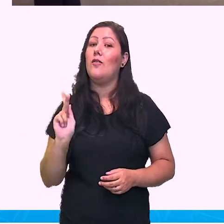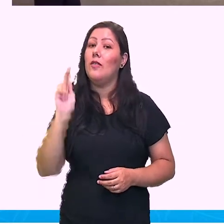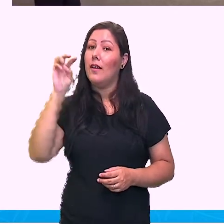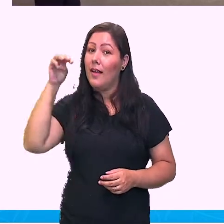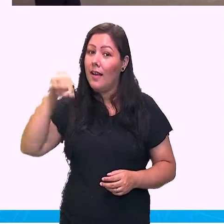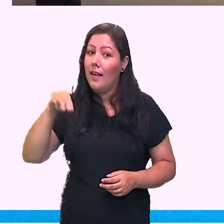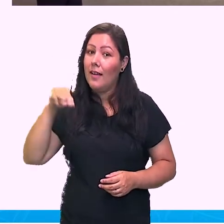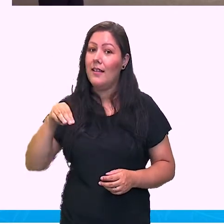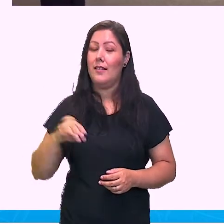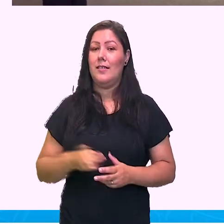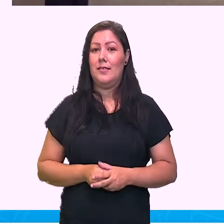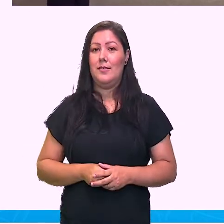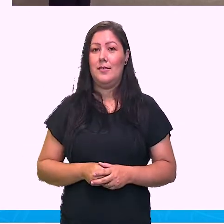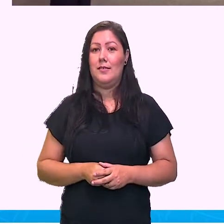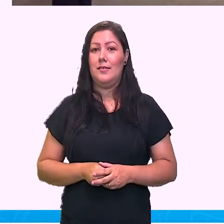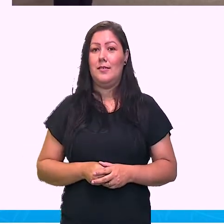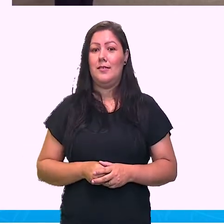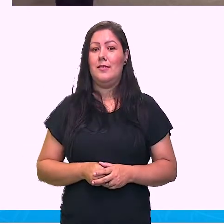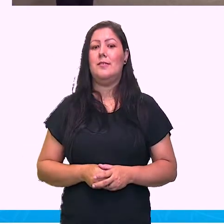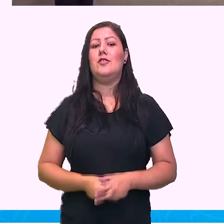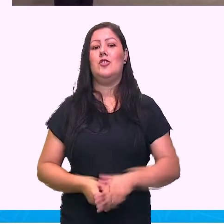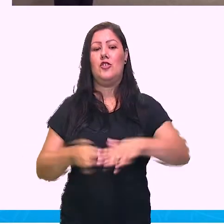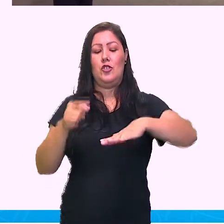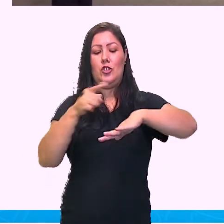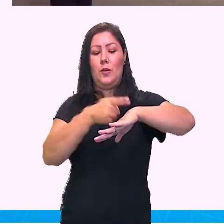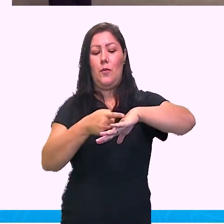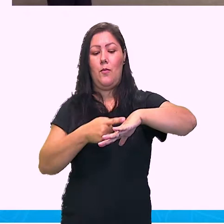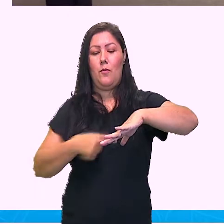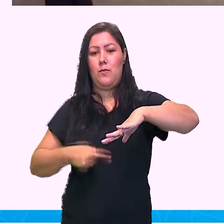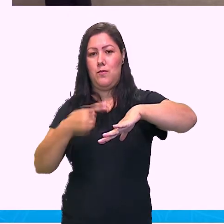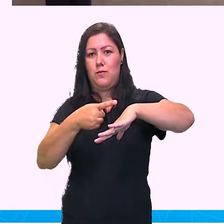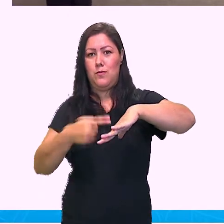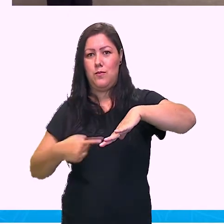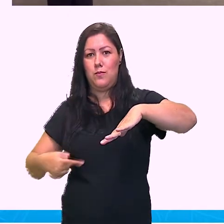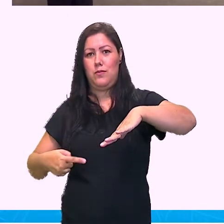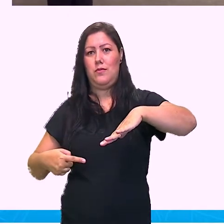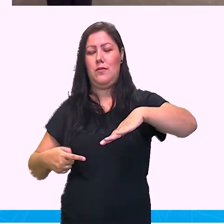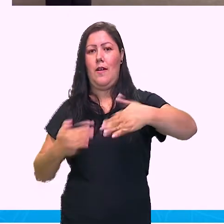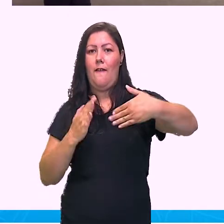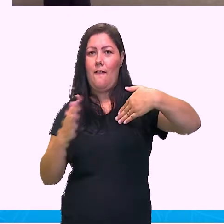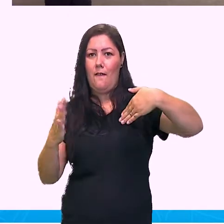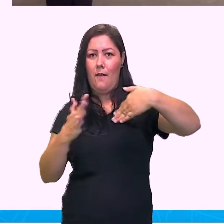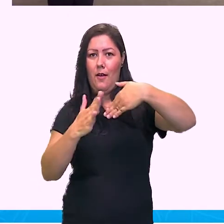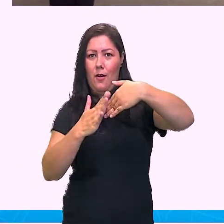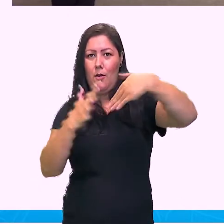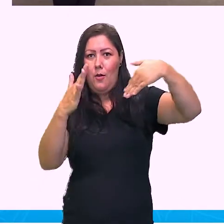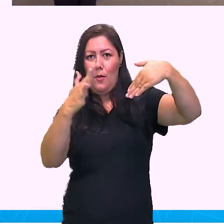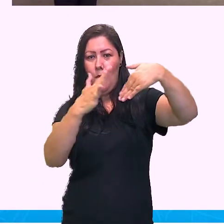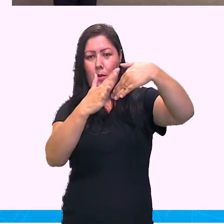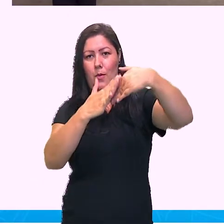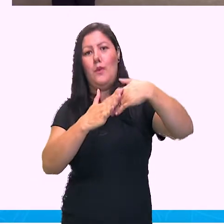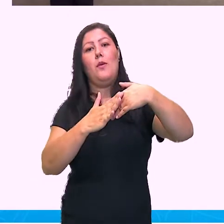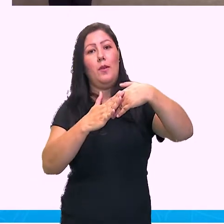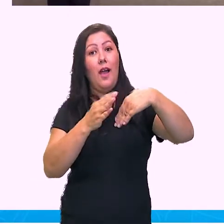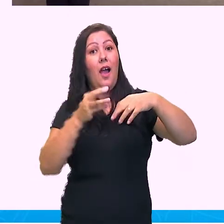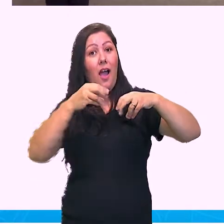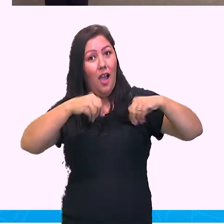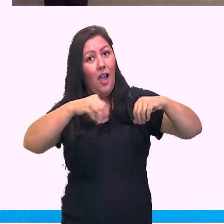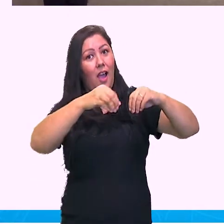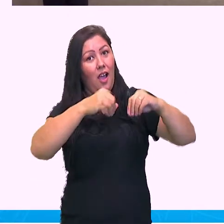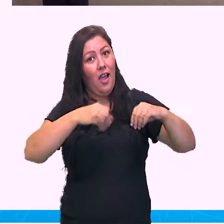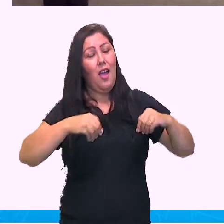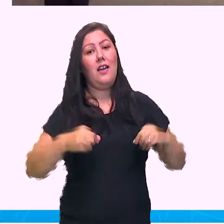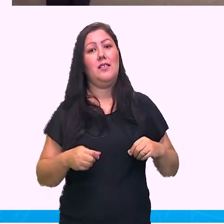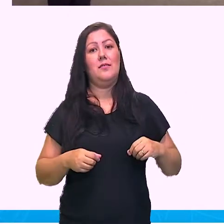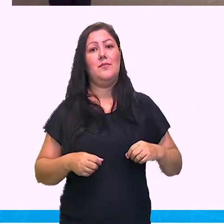15.719 quilômetros de fronteira terrestre. É outro problema. Por que que é um outro